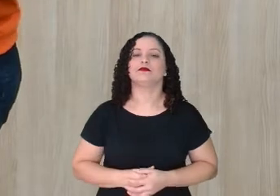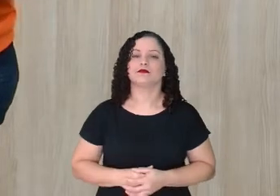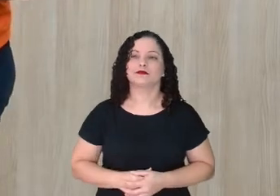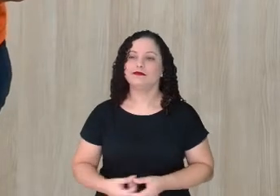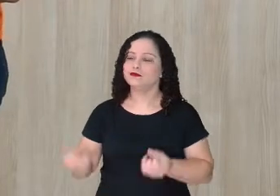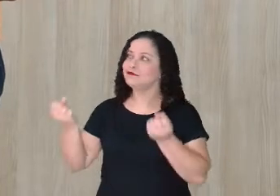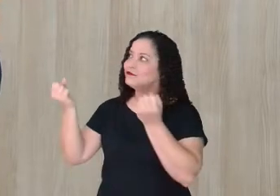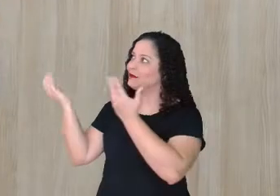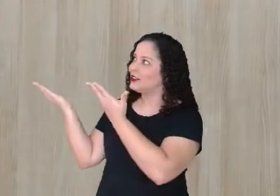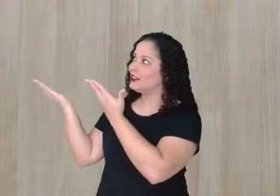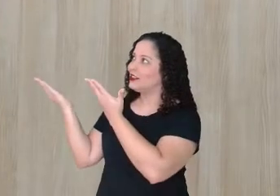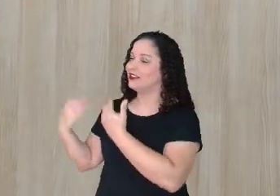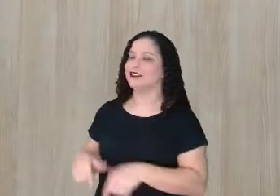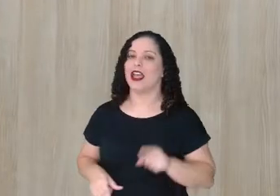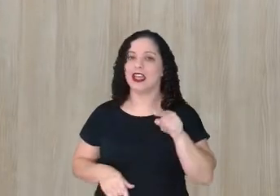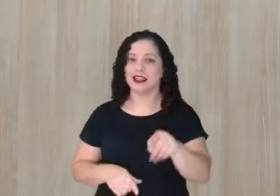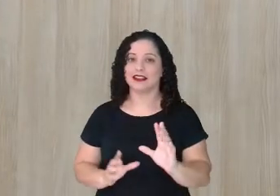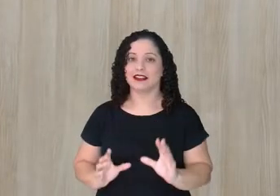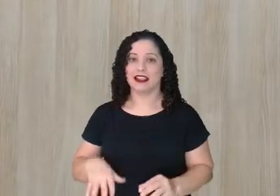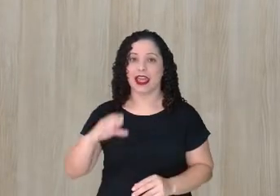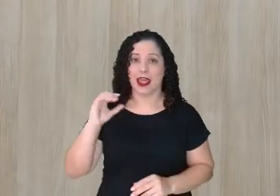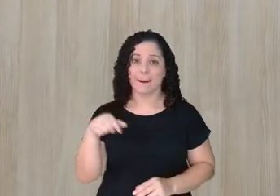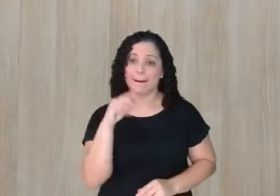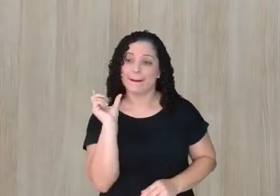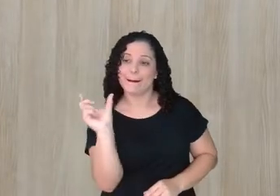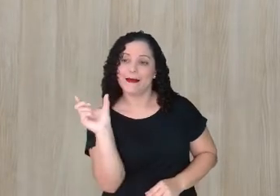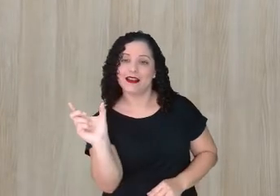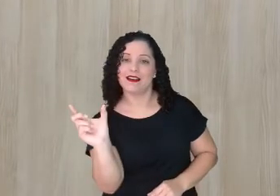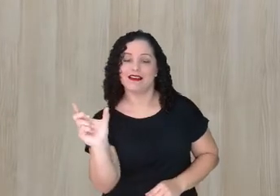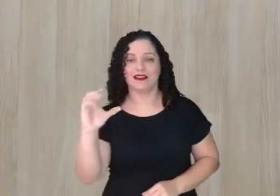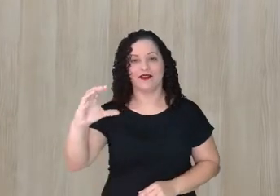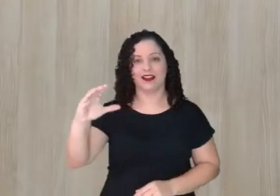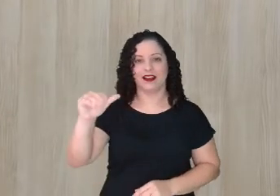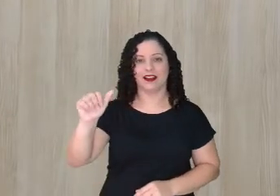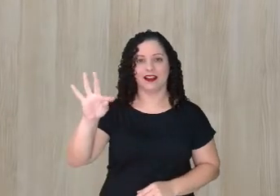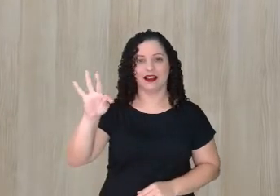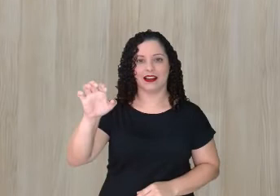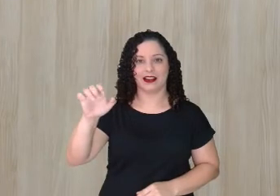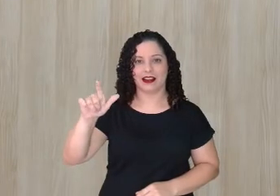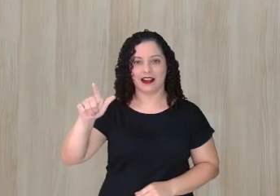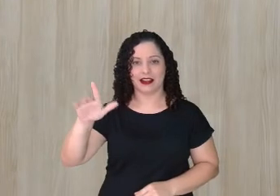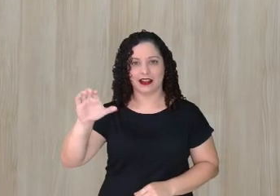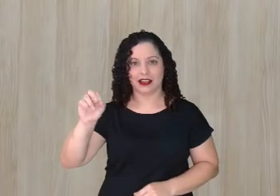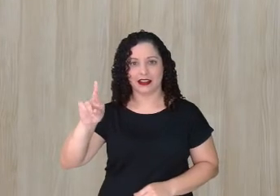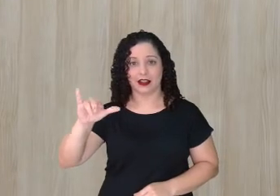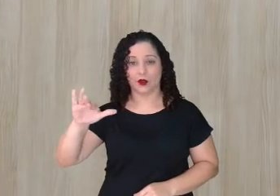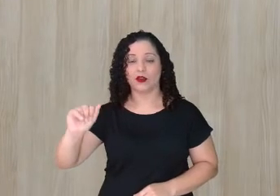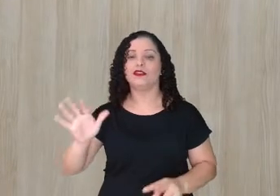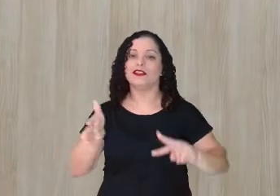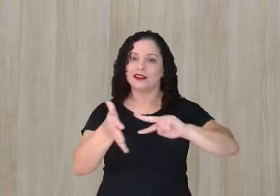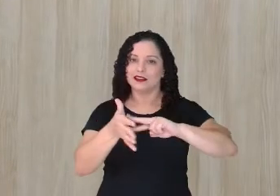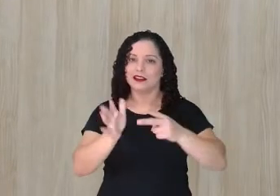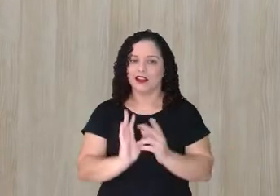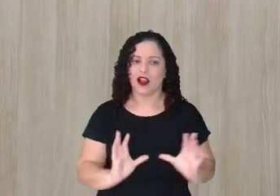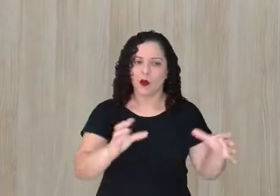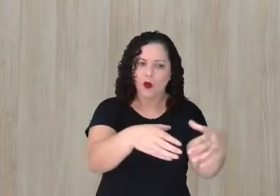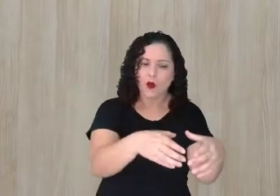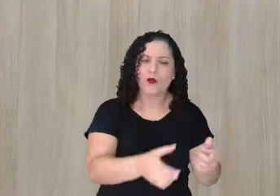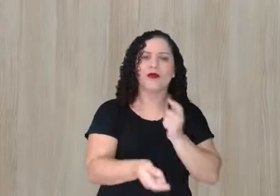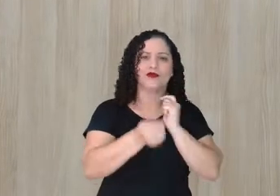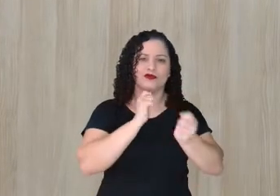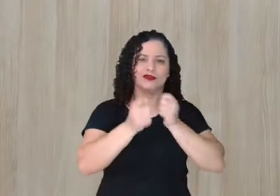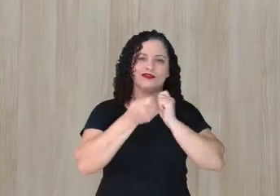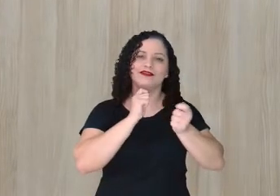aqui, a categoria representa, a palavra categoria representa os jornalistas, o sindicato dos jornalistas, como tem